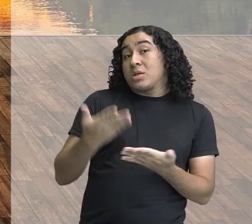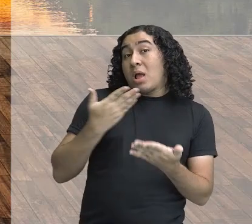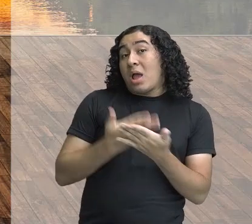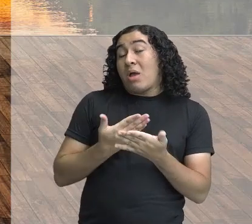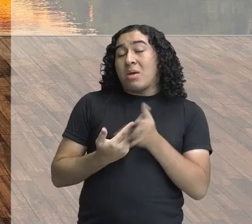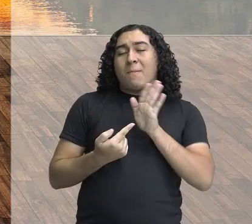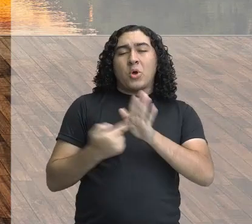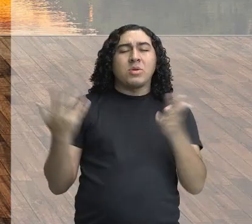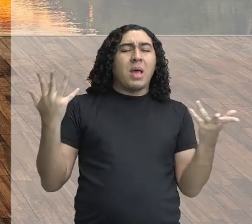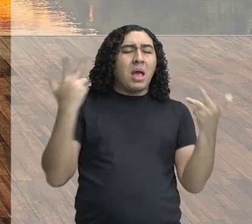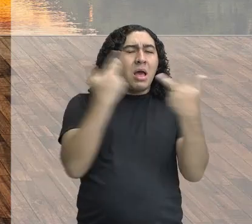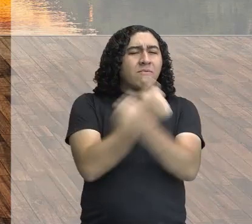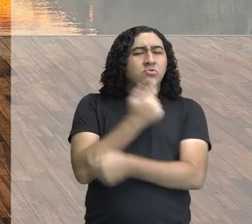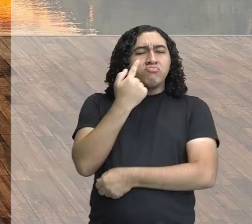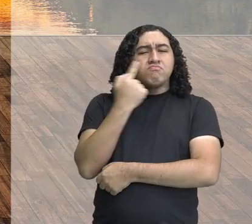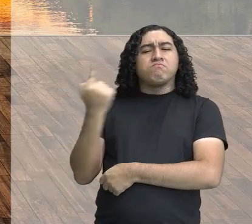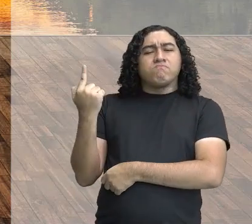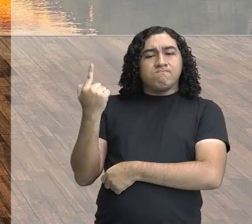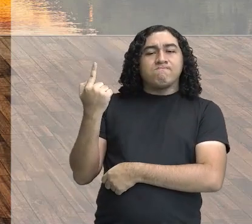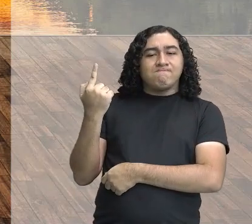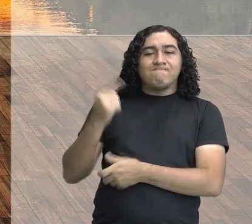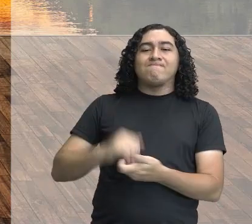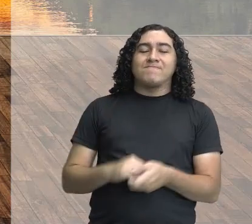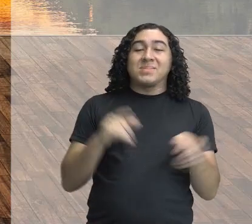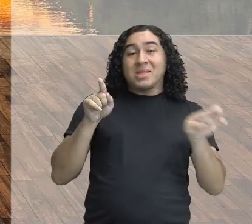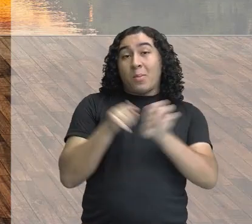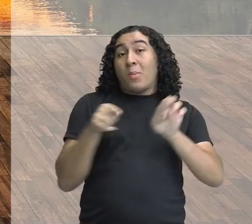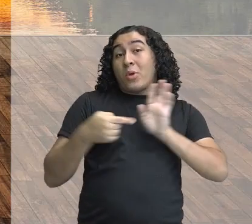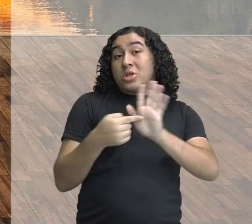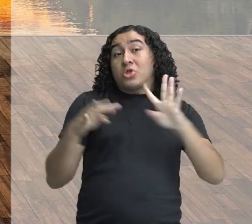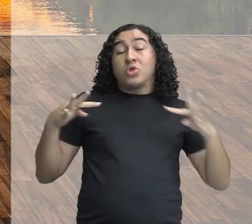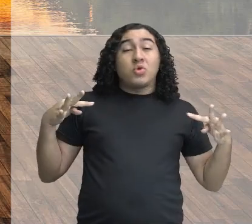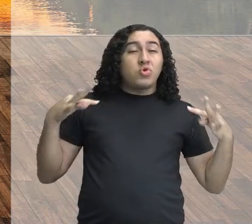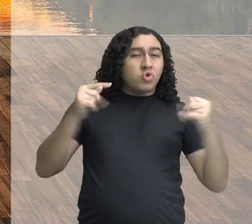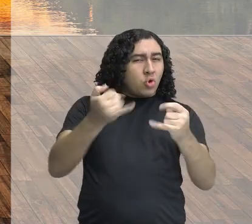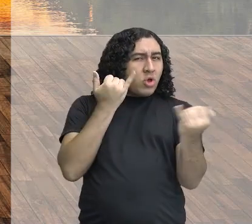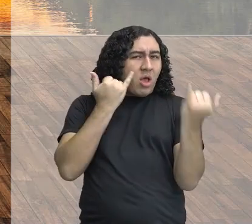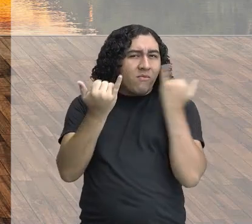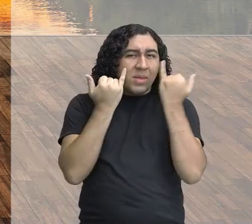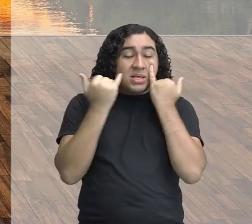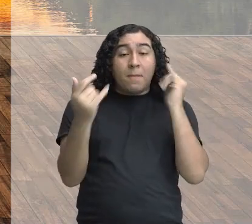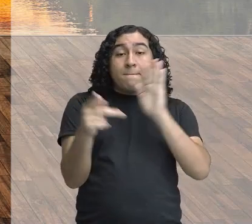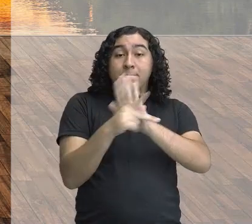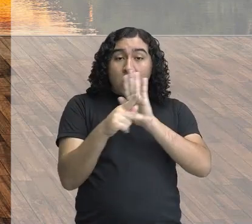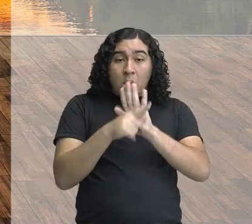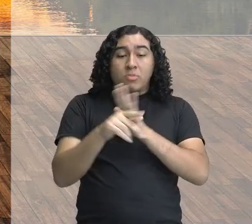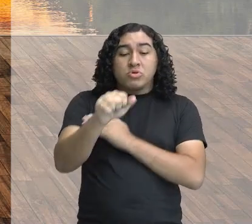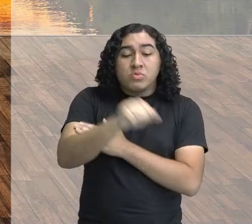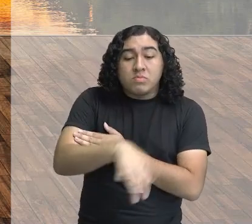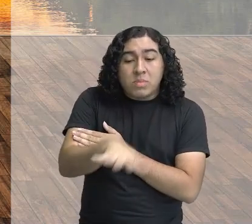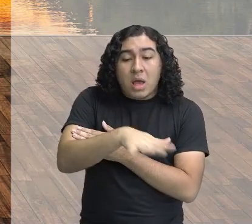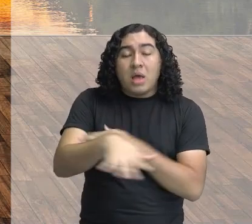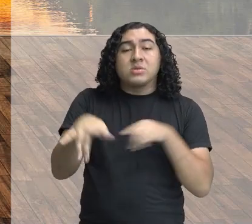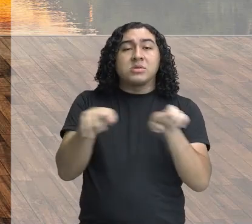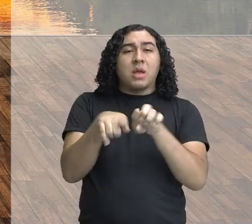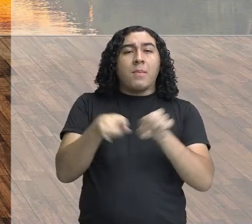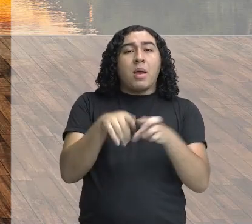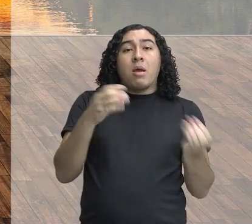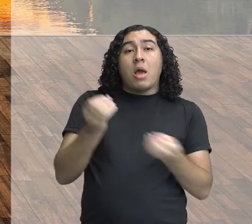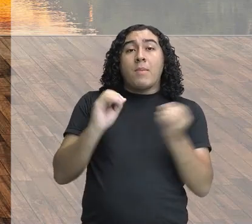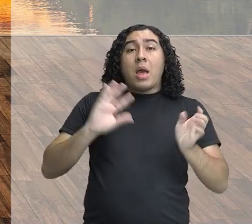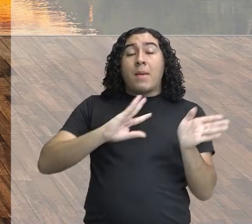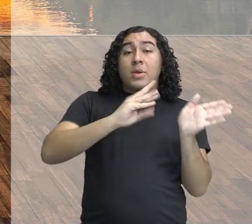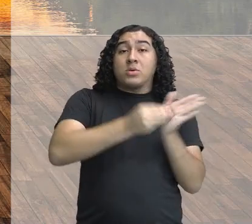esse cenário maravilhoso que está aqui, trazendo todos esses dados da imensidão, da importância que a Amazônia